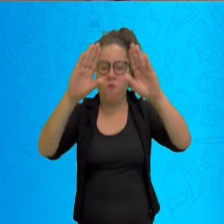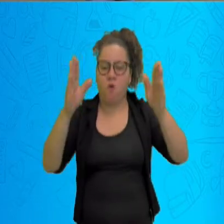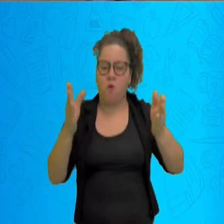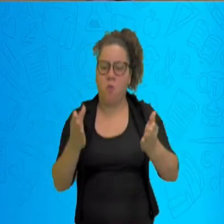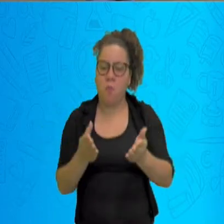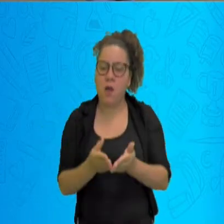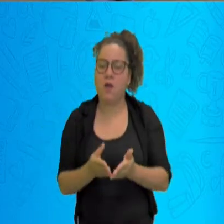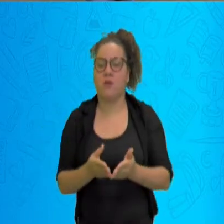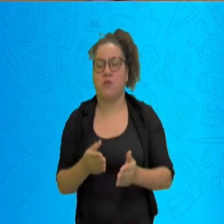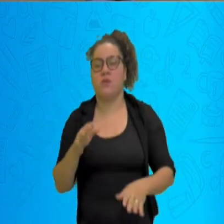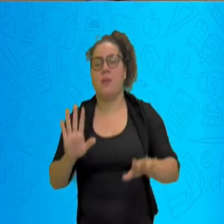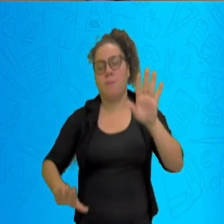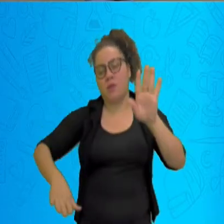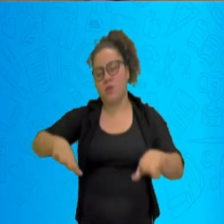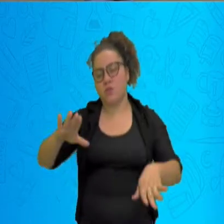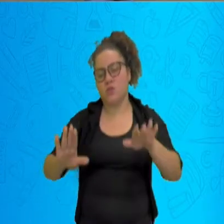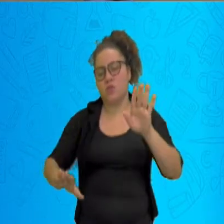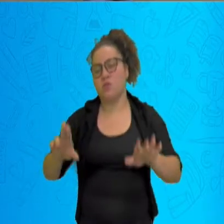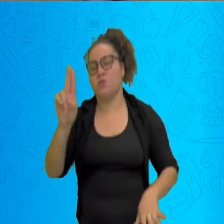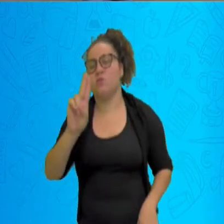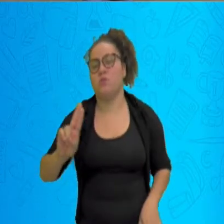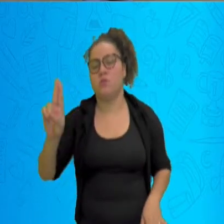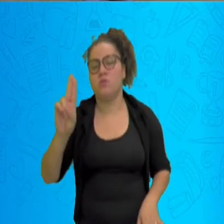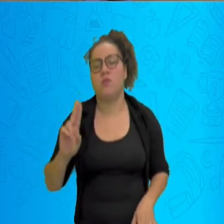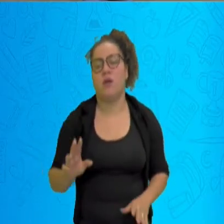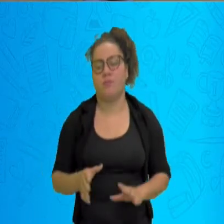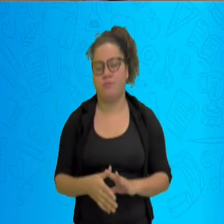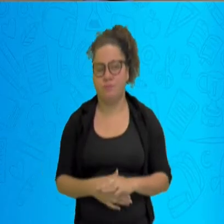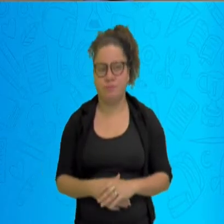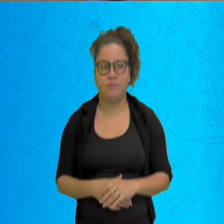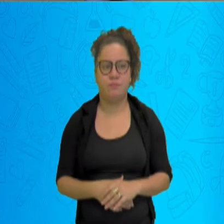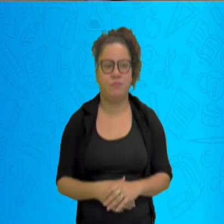do material que a gente utilizar.